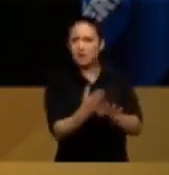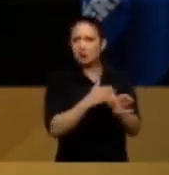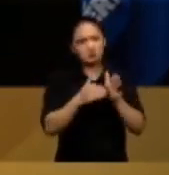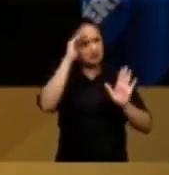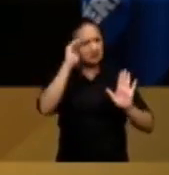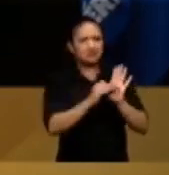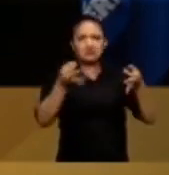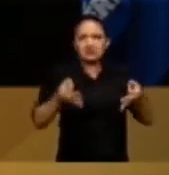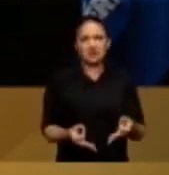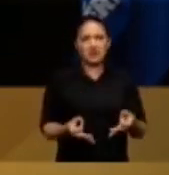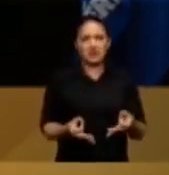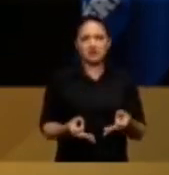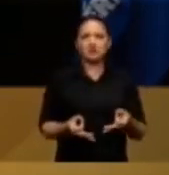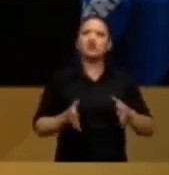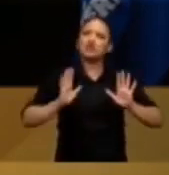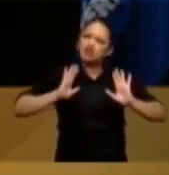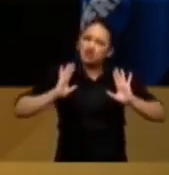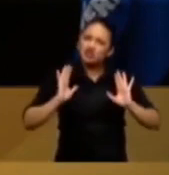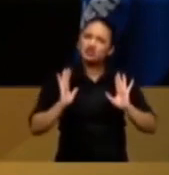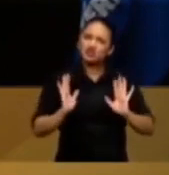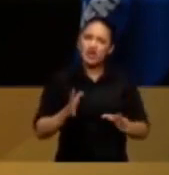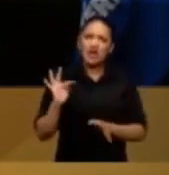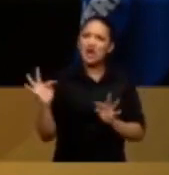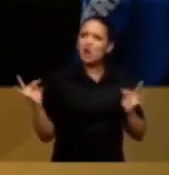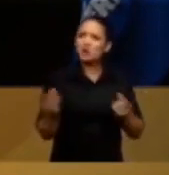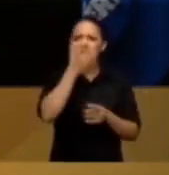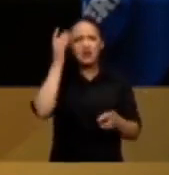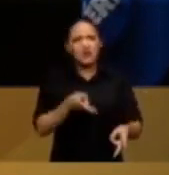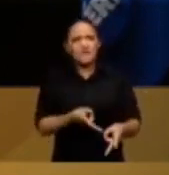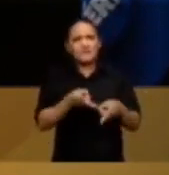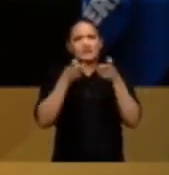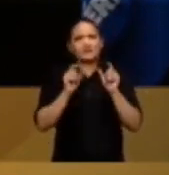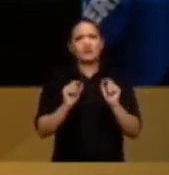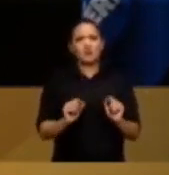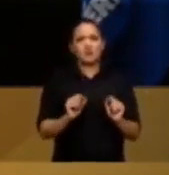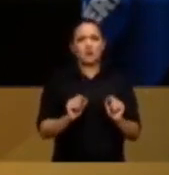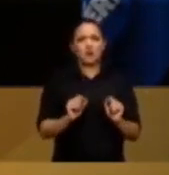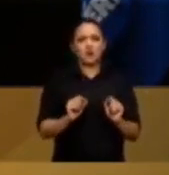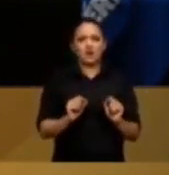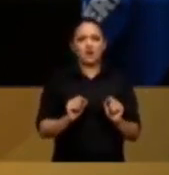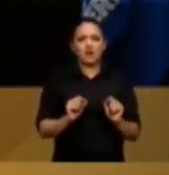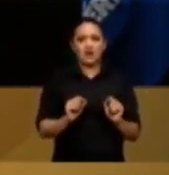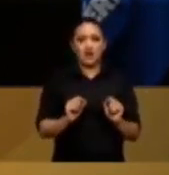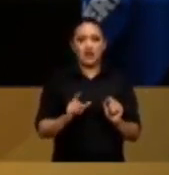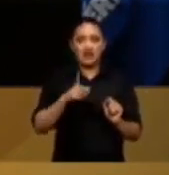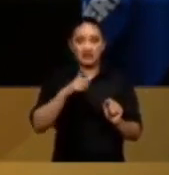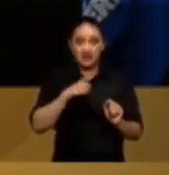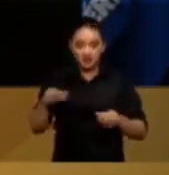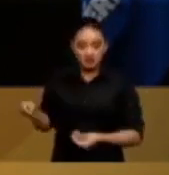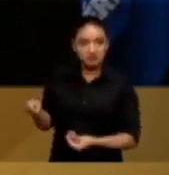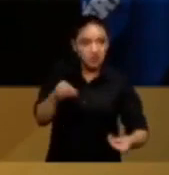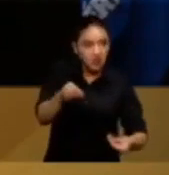e notório, repita-se, que após a expedição do alvará de